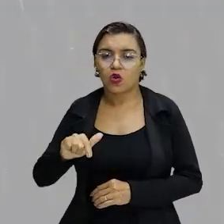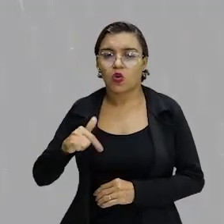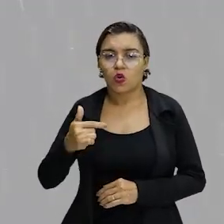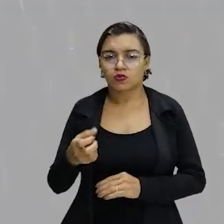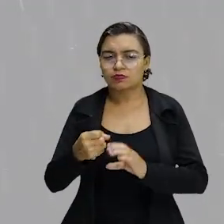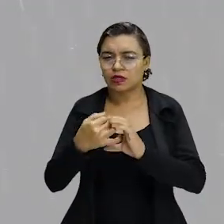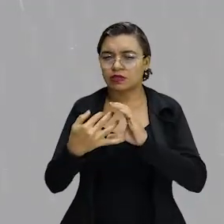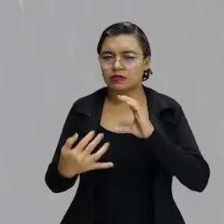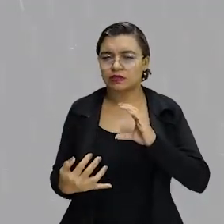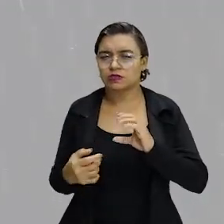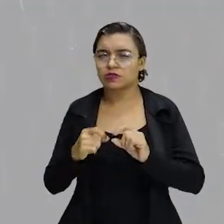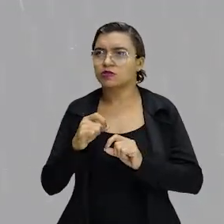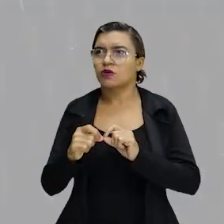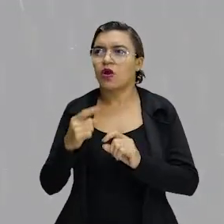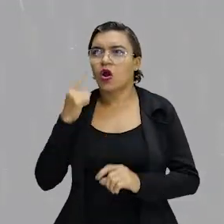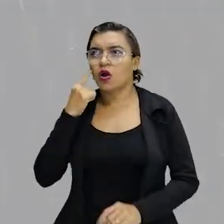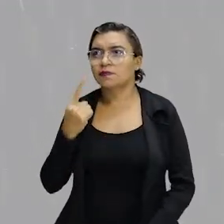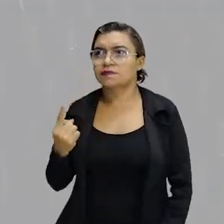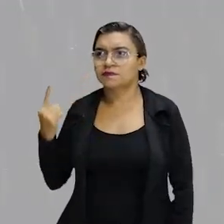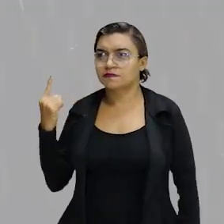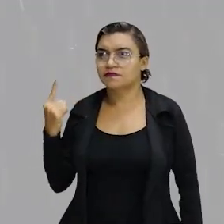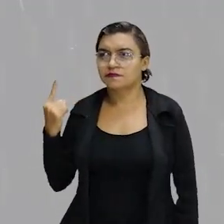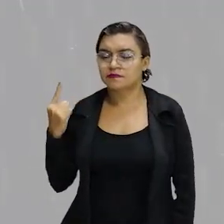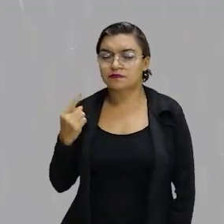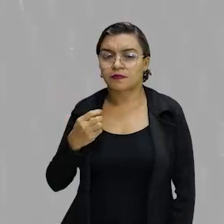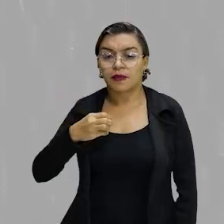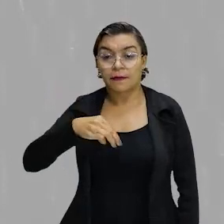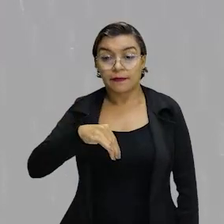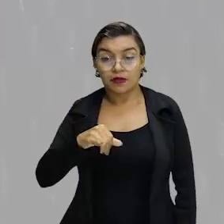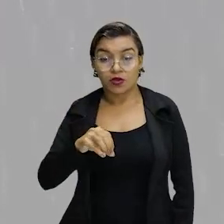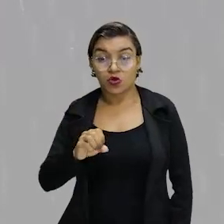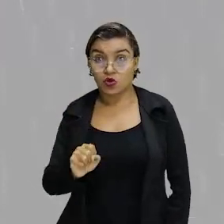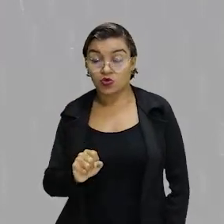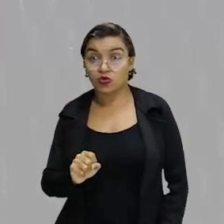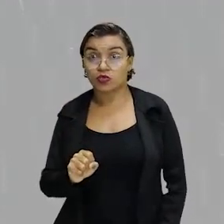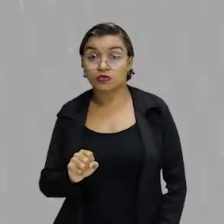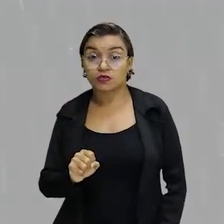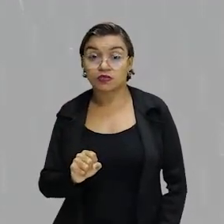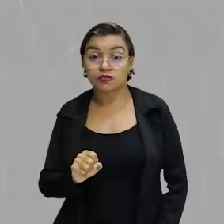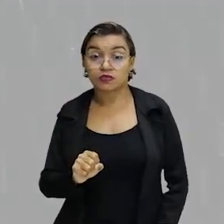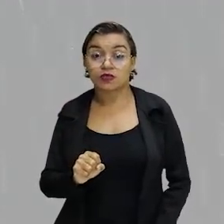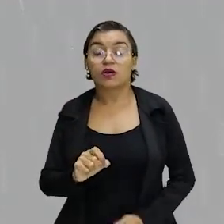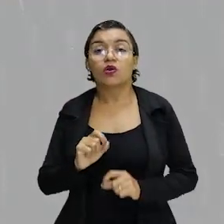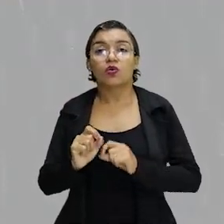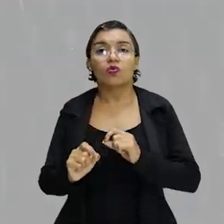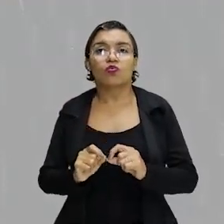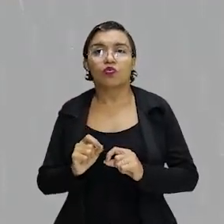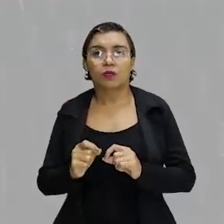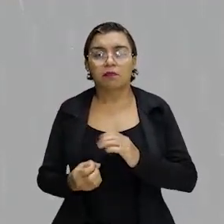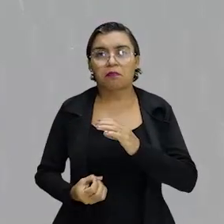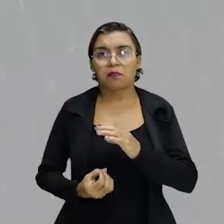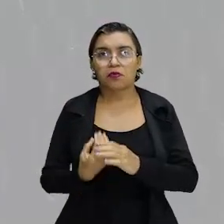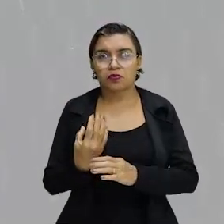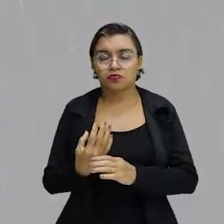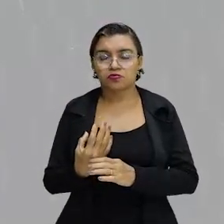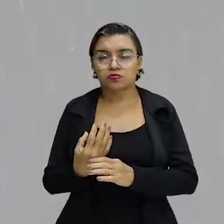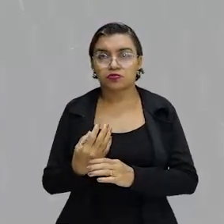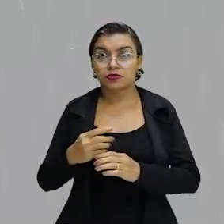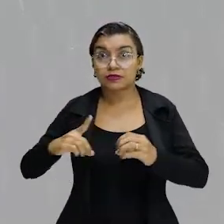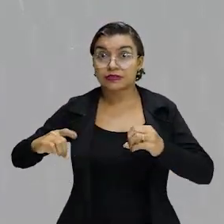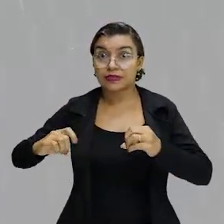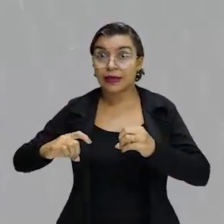haplobionte do tipo diplonte: meiose gamética. É uma meiose que serve para produzir